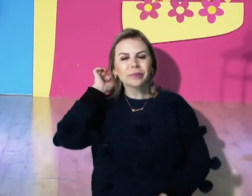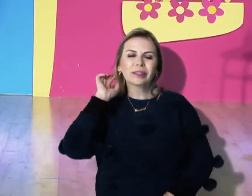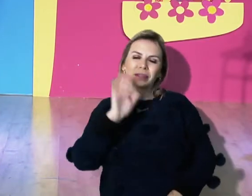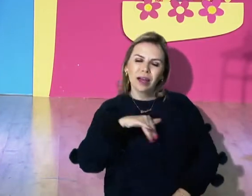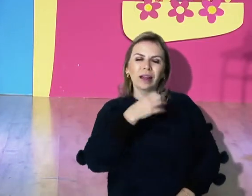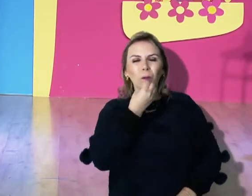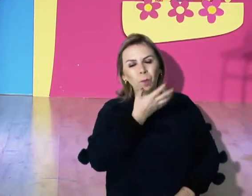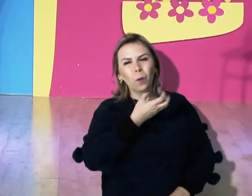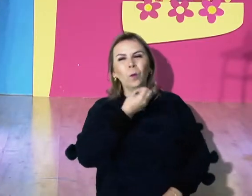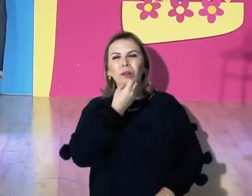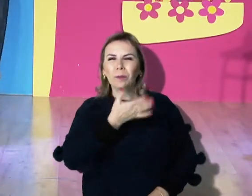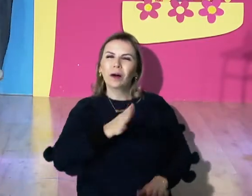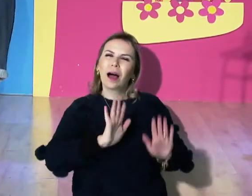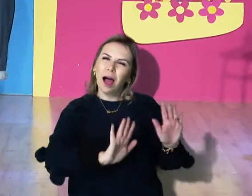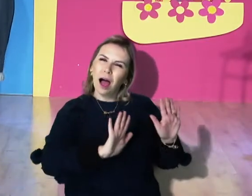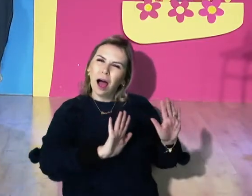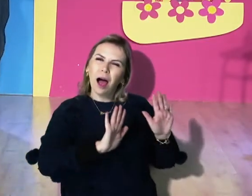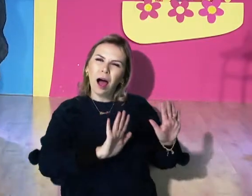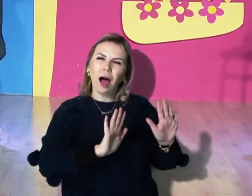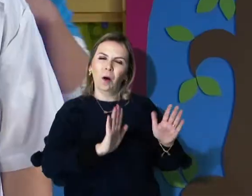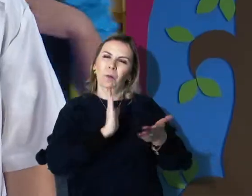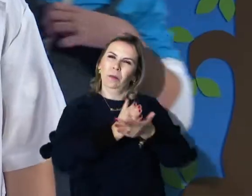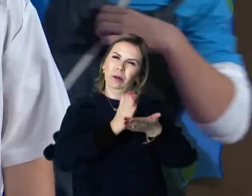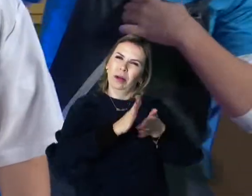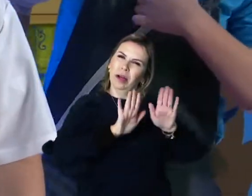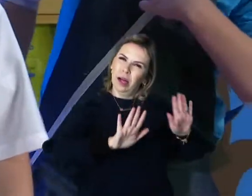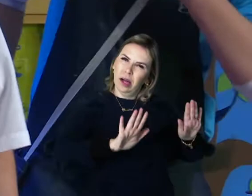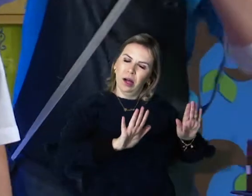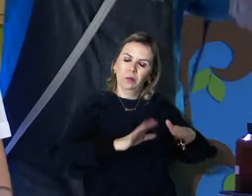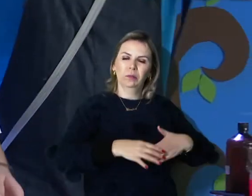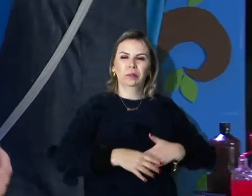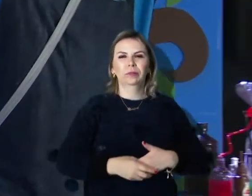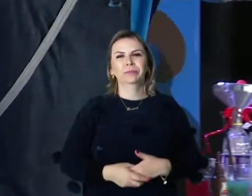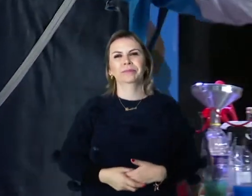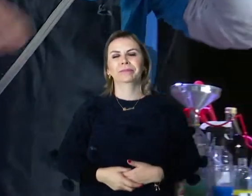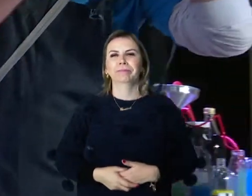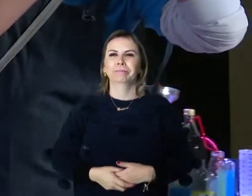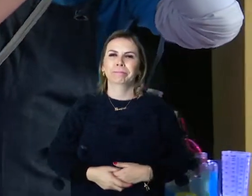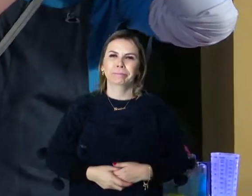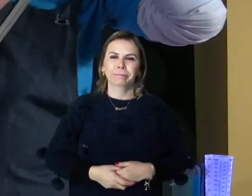Tá bom, Gigi, tá bom. Calma, já passou já. Ó.